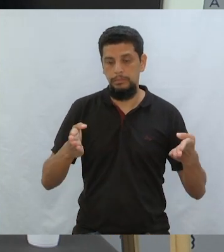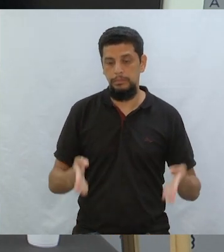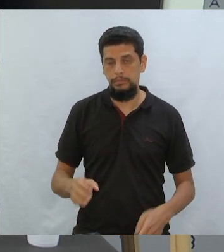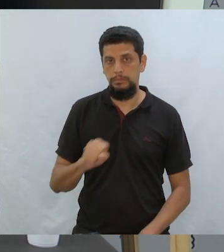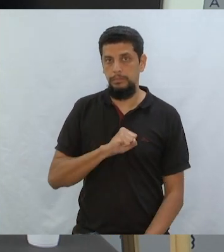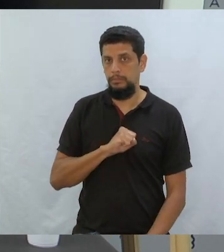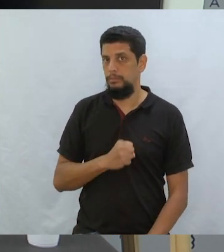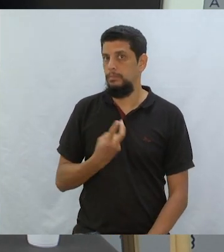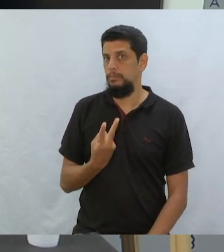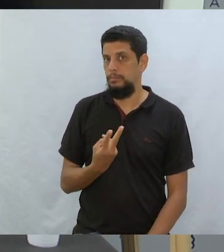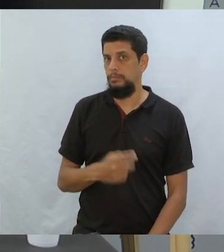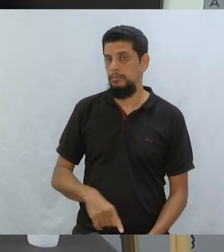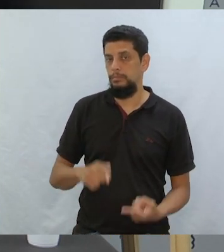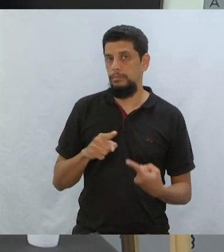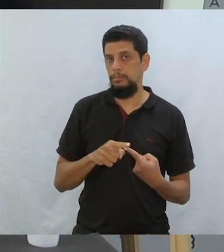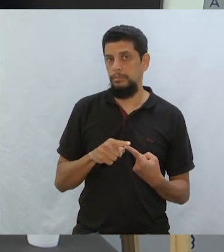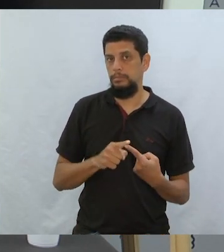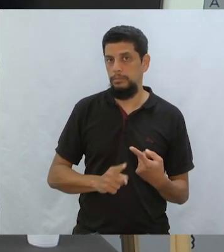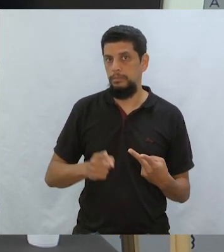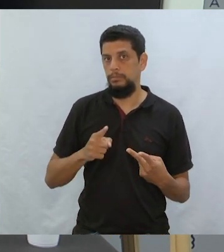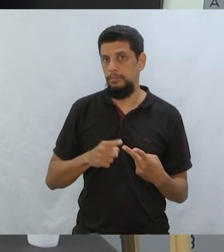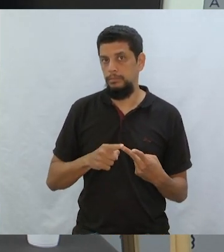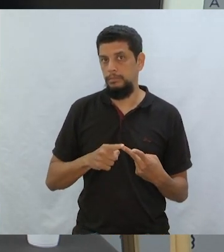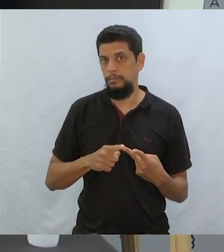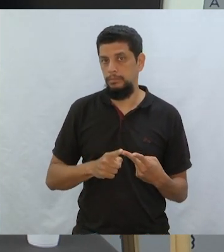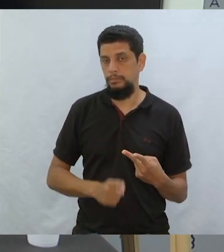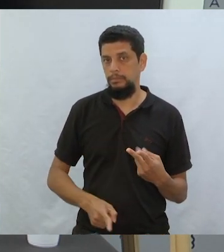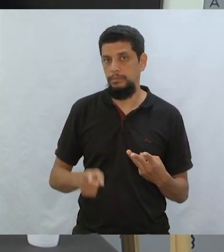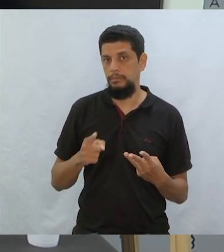E na mesa número 2, temos 1,